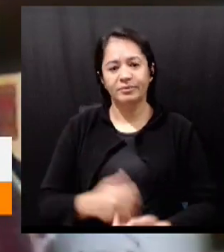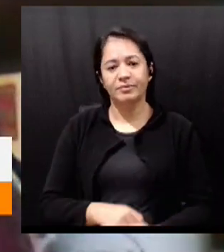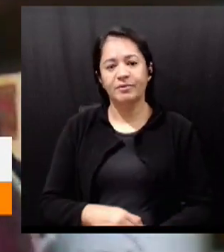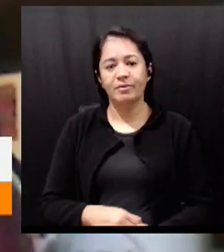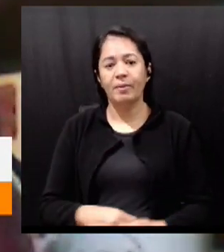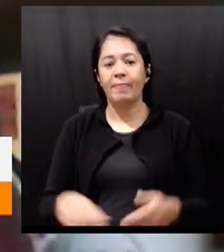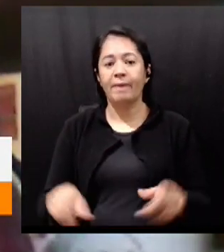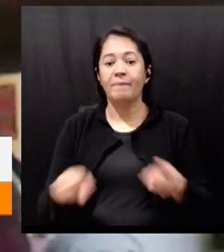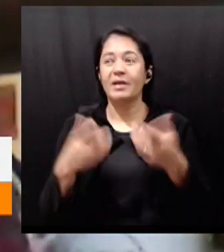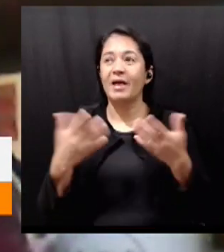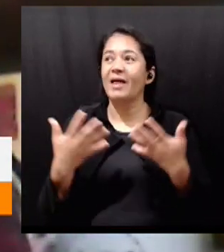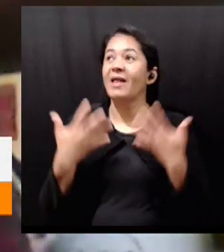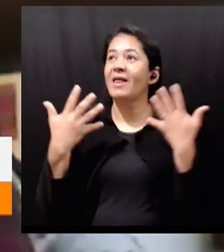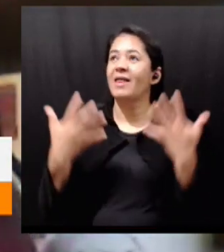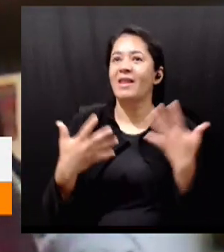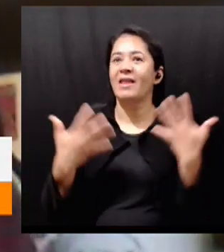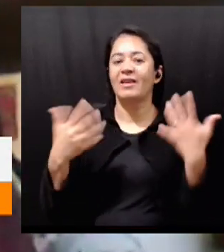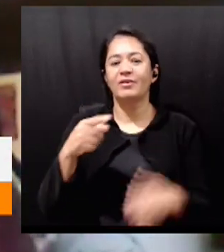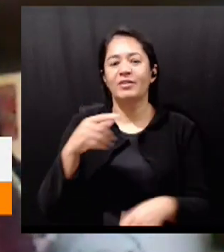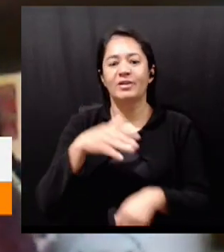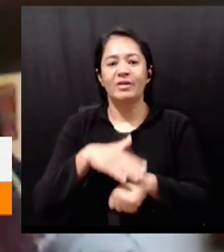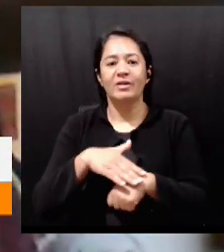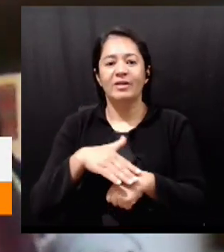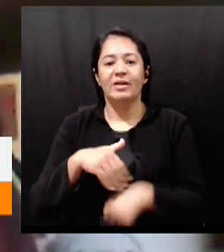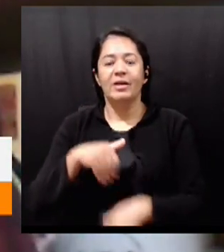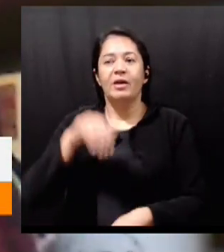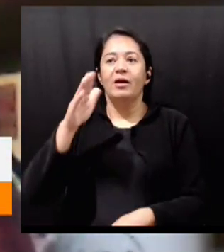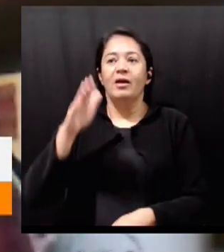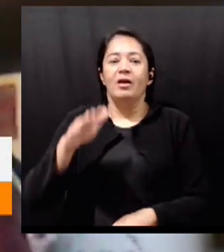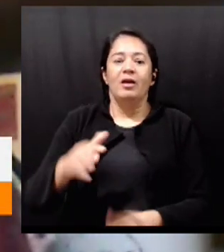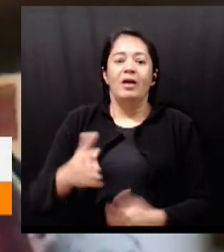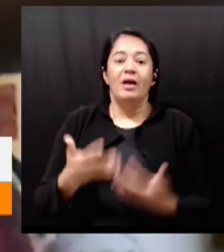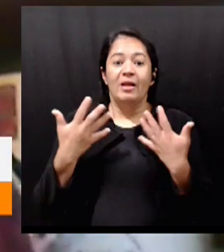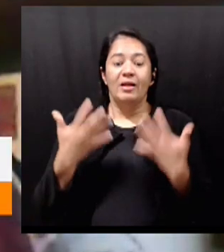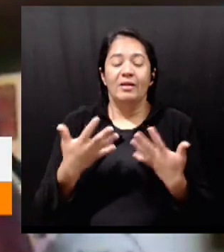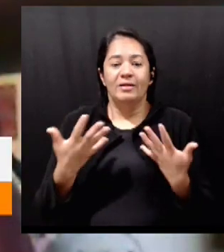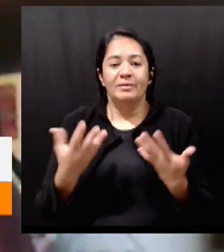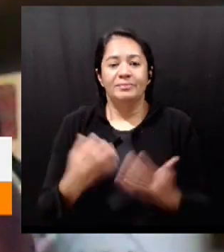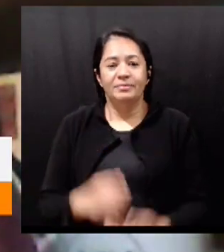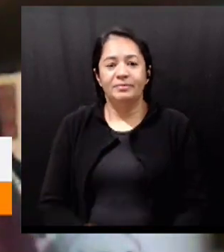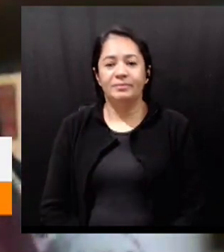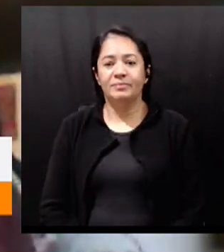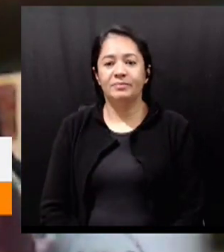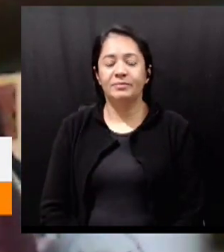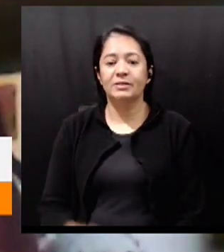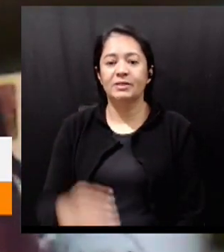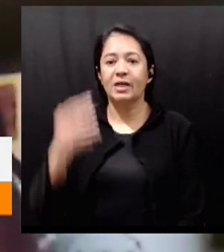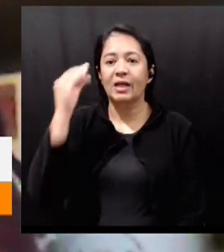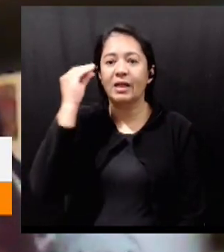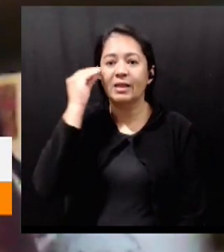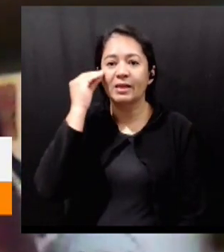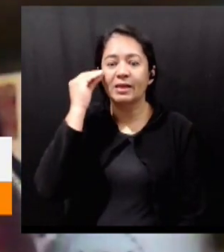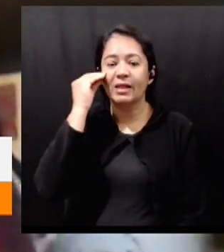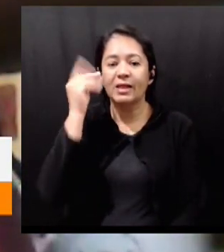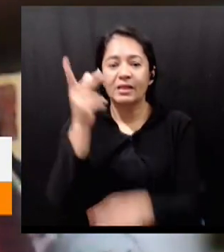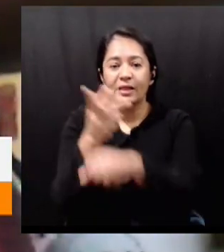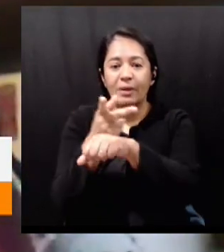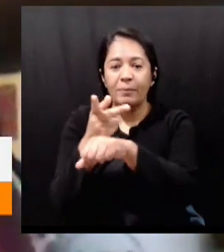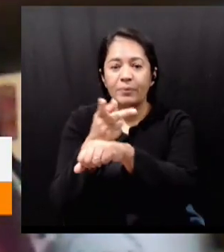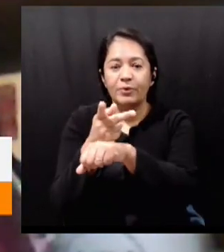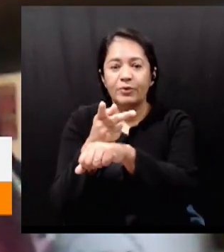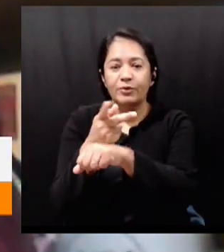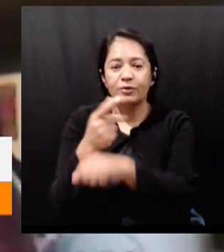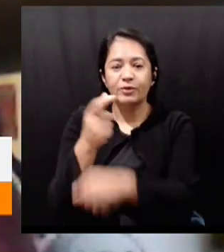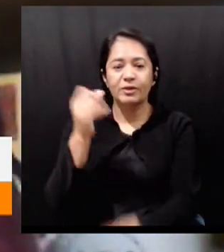te faz, né, ficar mais alegre. Tenta buscar lá no seu inconsciente, na sua